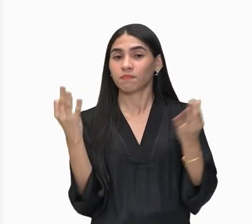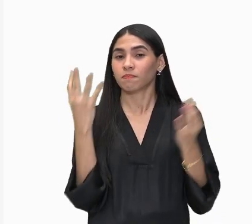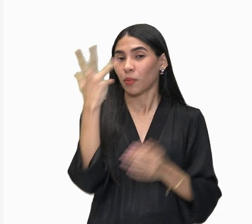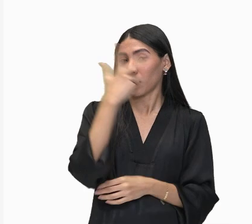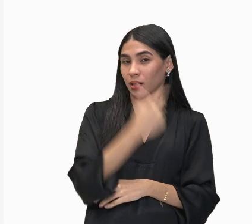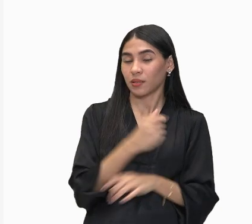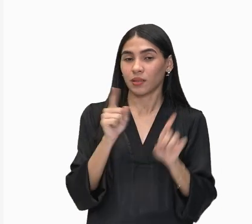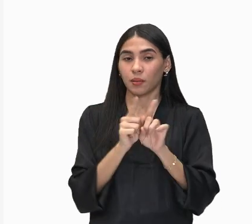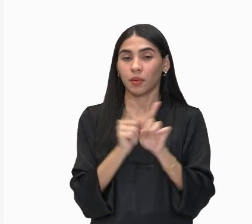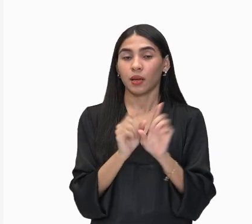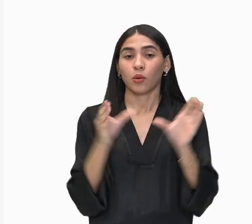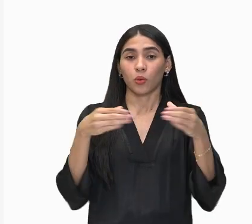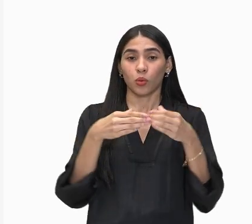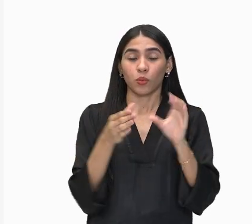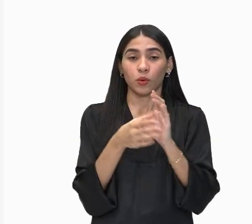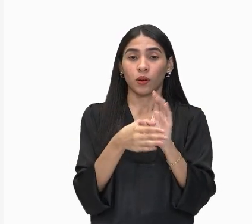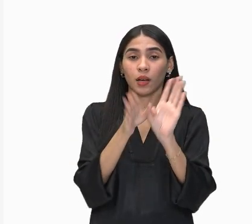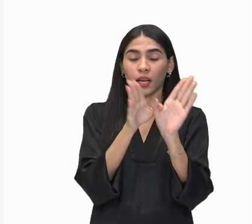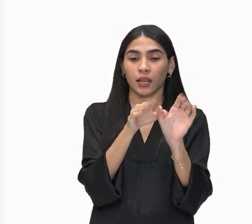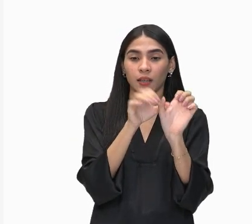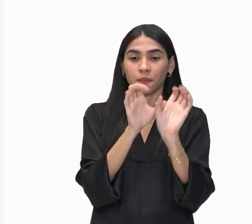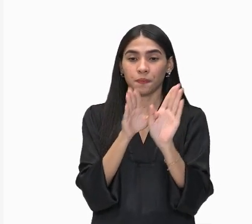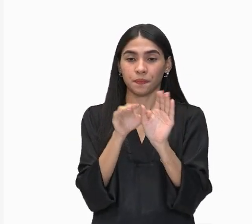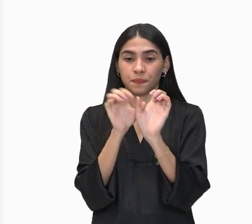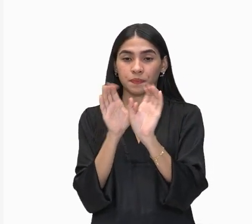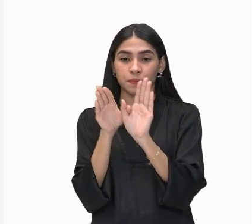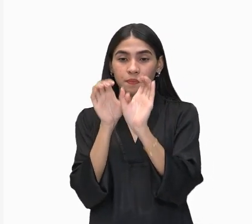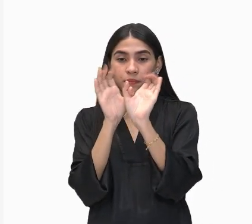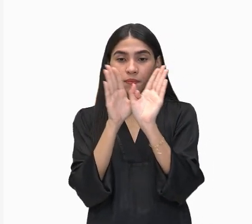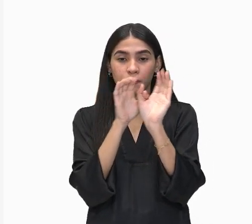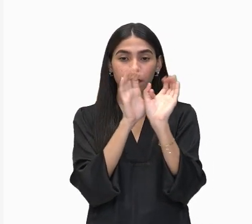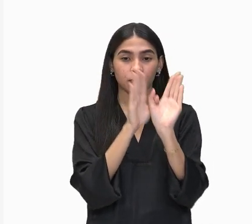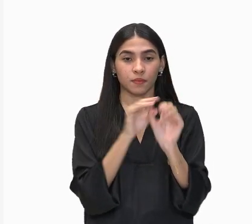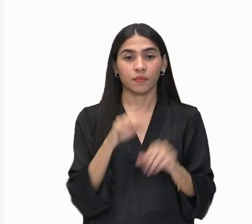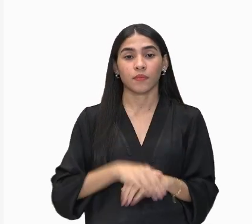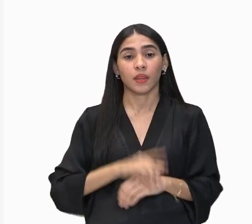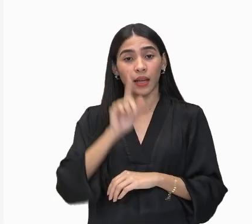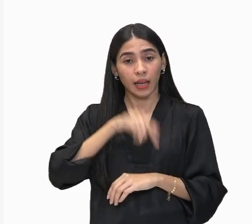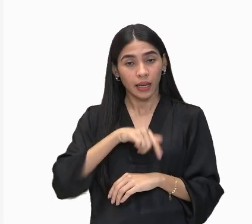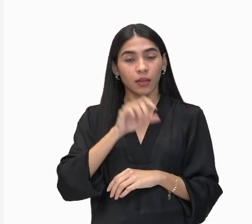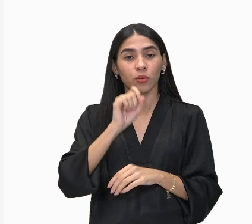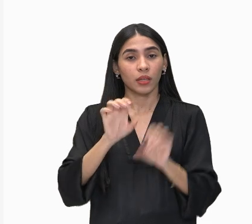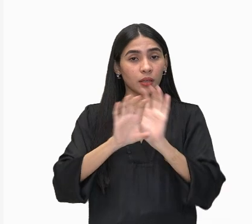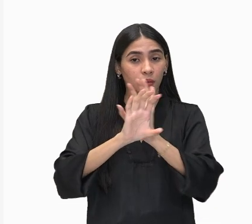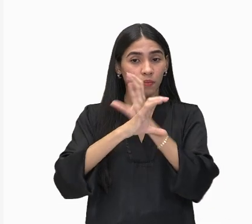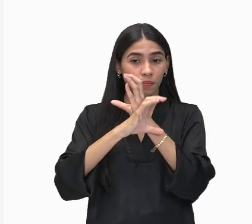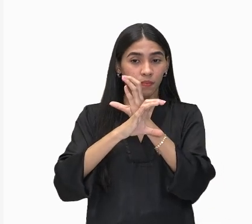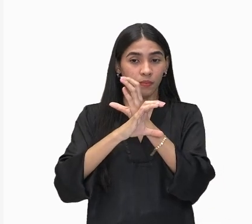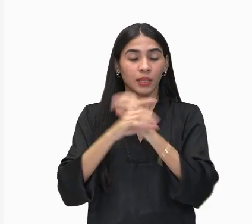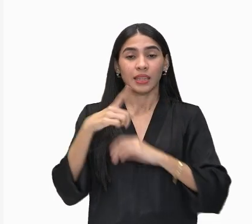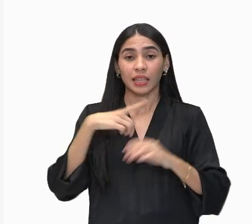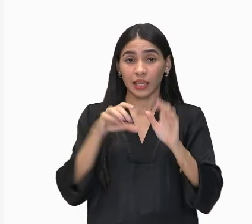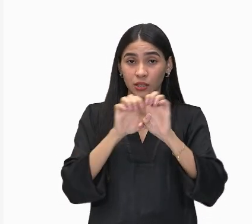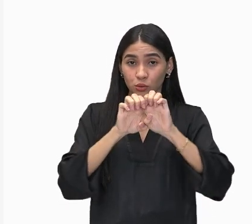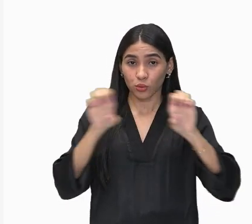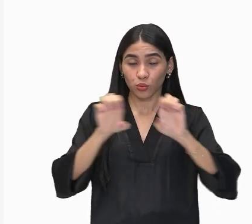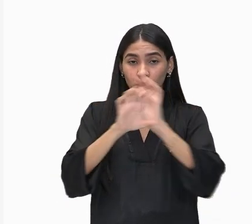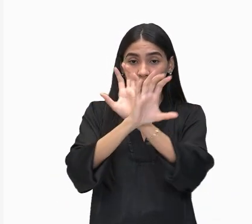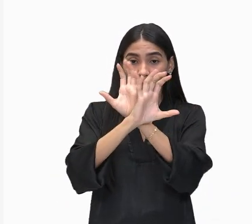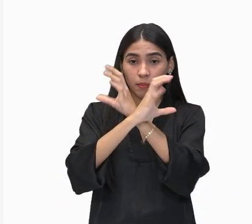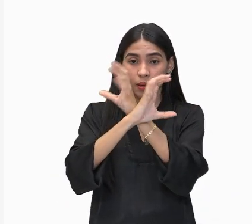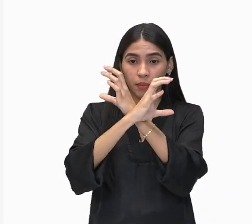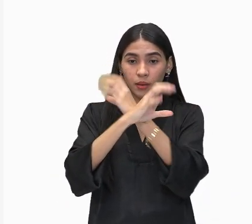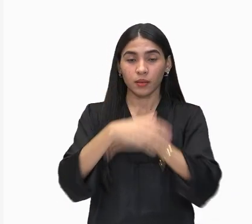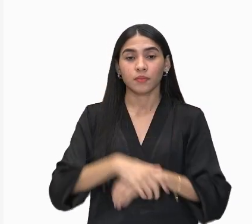bonito, que é o grupo das aves, né? Eles são vertebrados, são pertencentes à classe que leva o